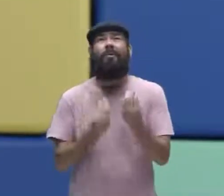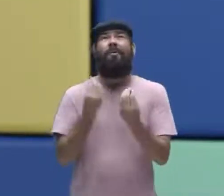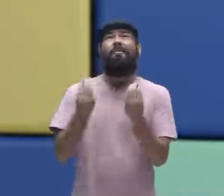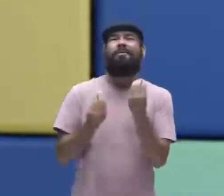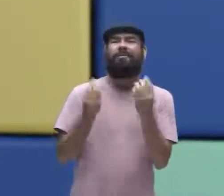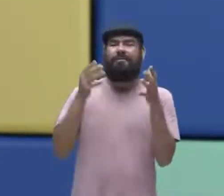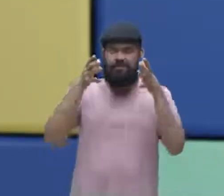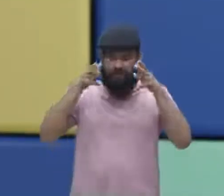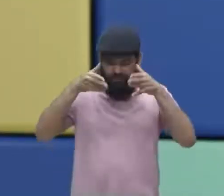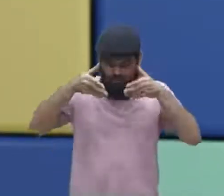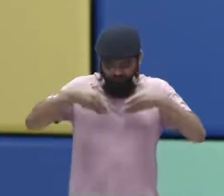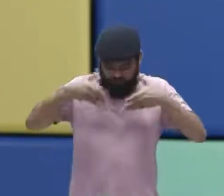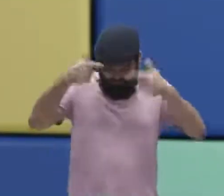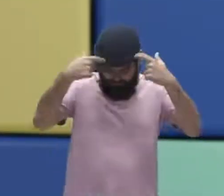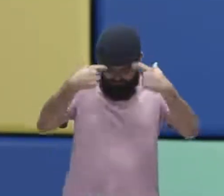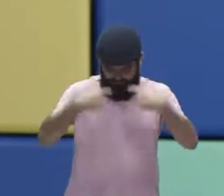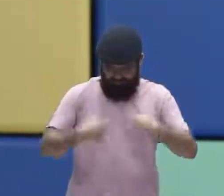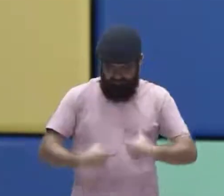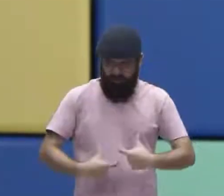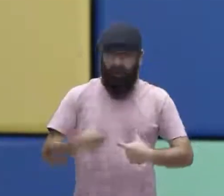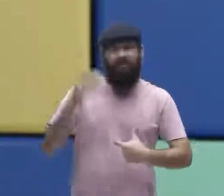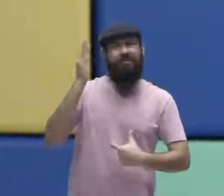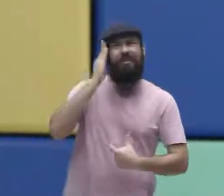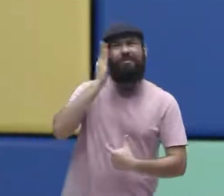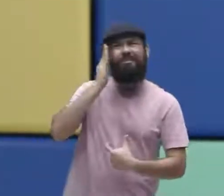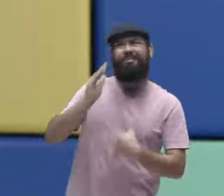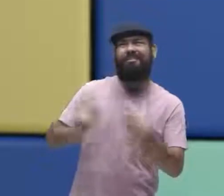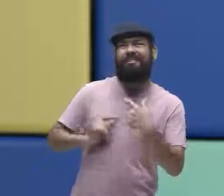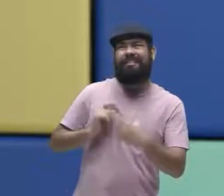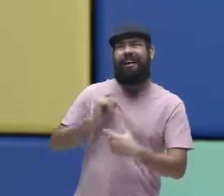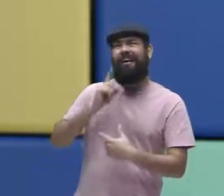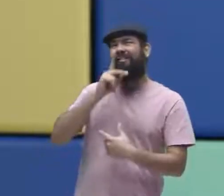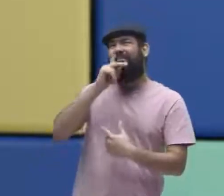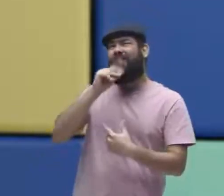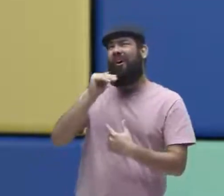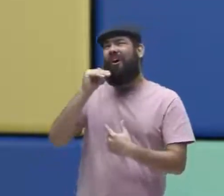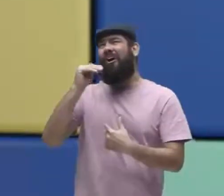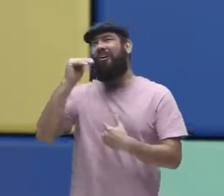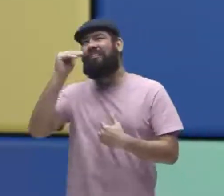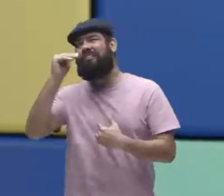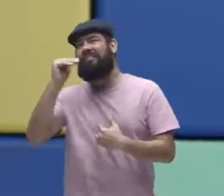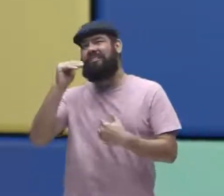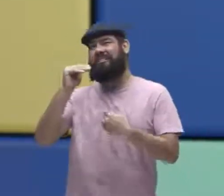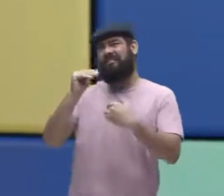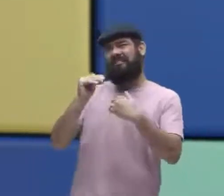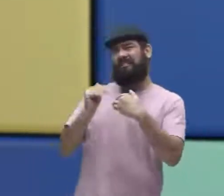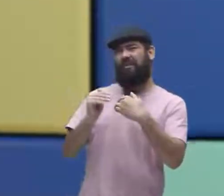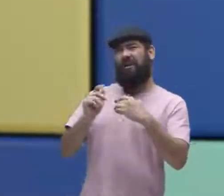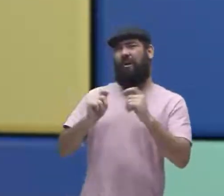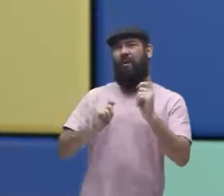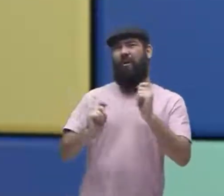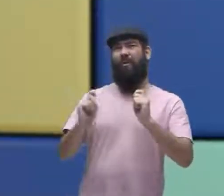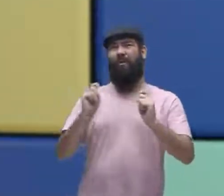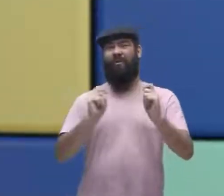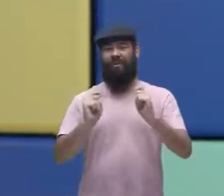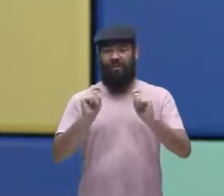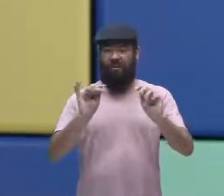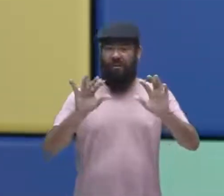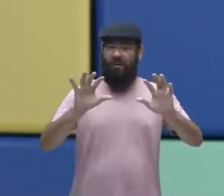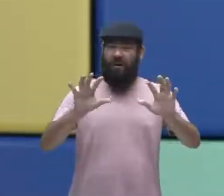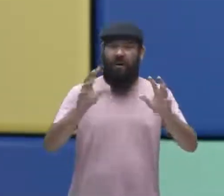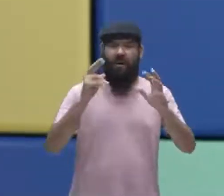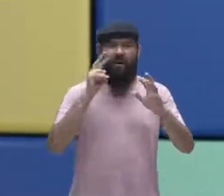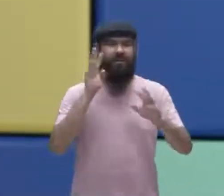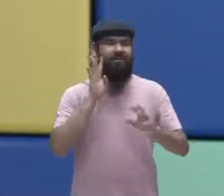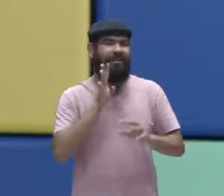atenção especial para saber se a gente já não está ali exagerando um pouquinho, se a gente já pode se controlar. E olha só que